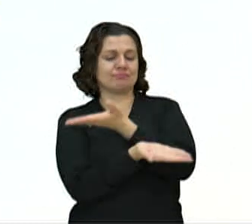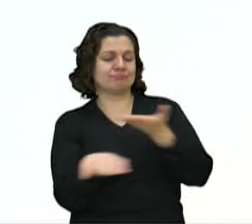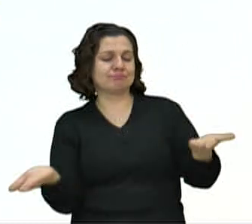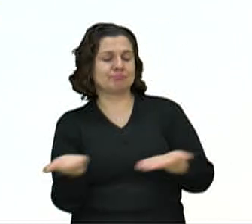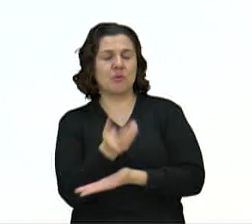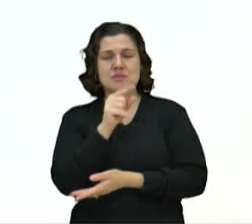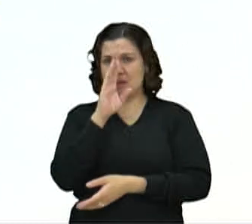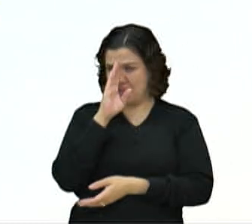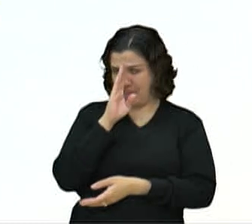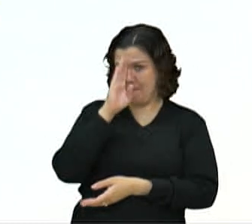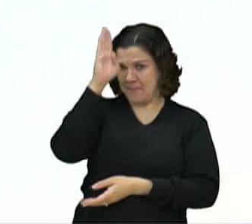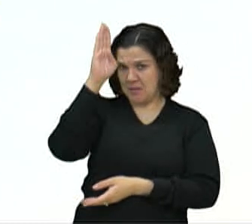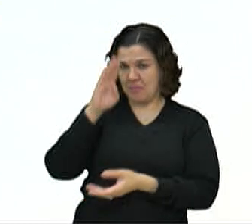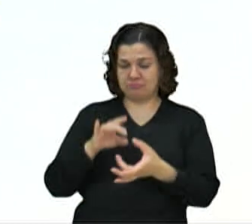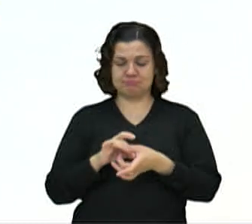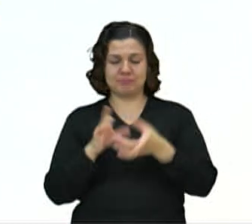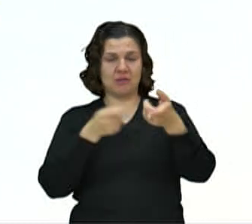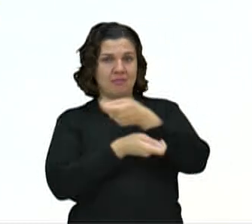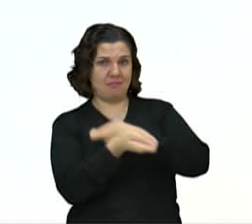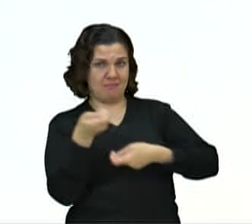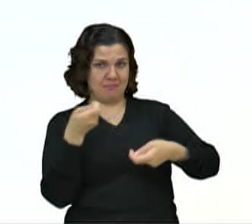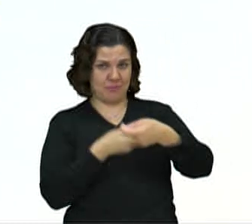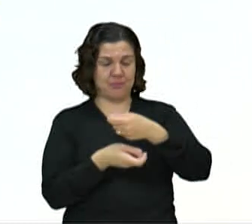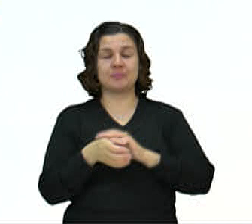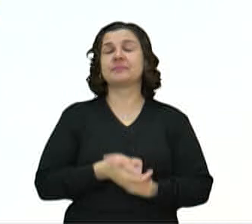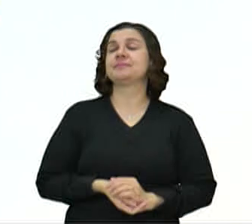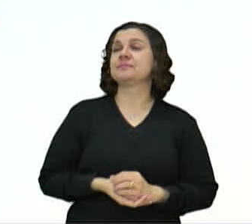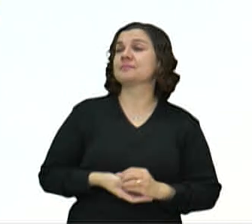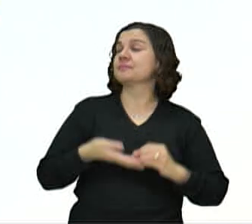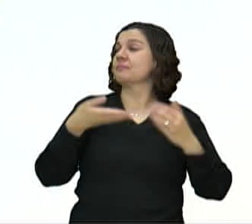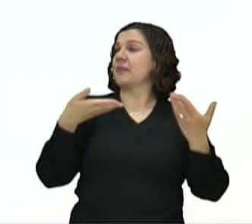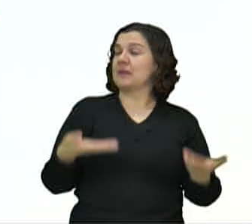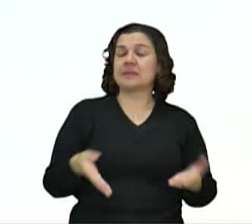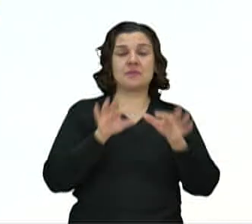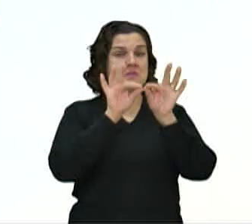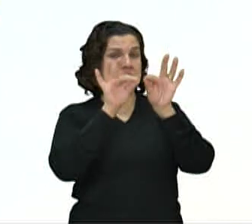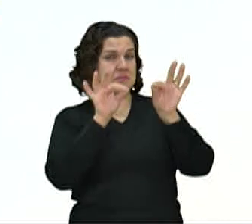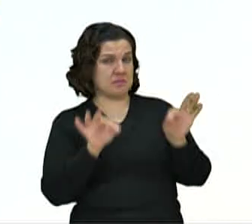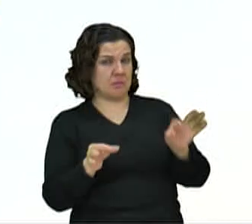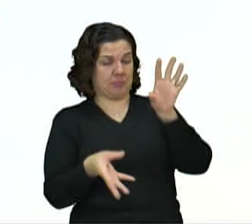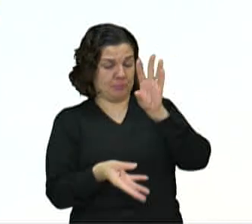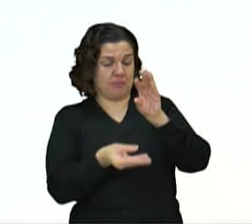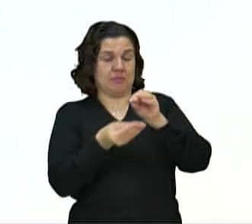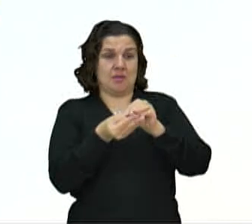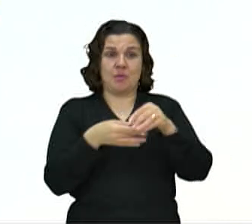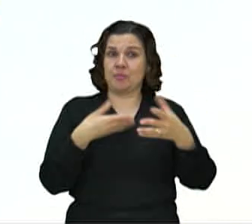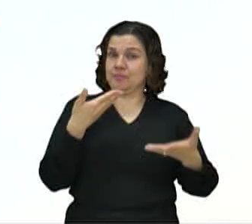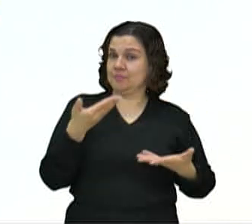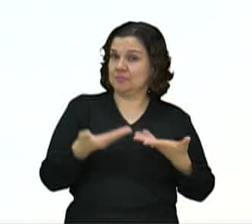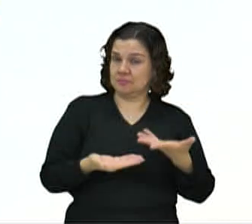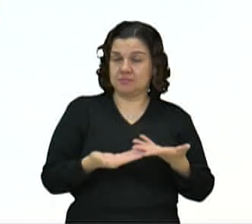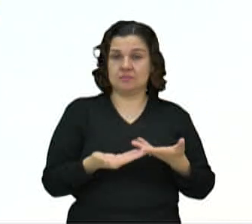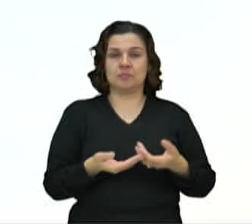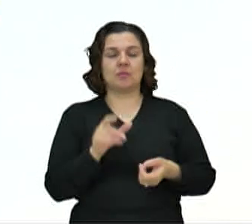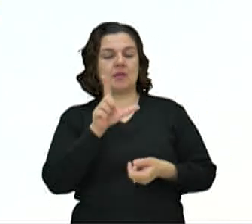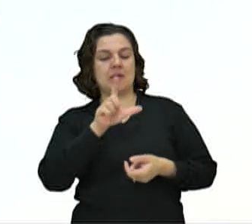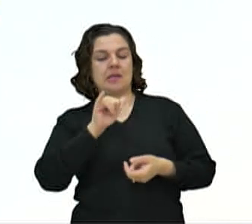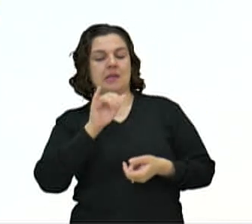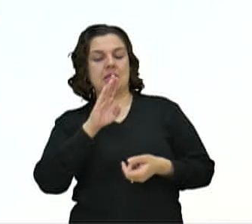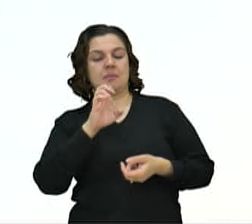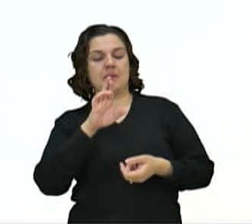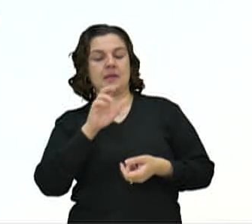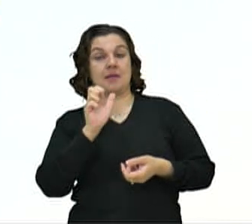esse era o princípio econômico nos Estados Unidos. Basicamente, resumidamente, liberalismo ou